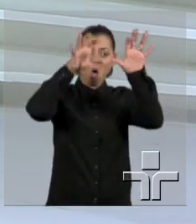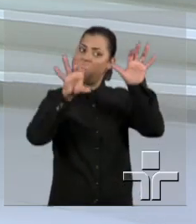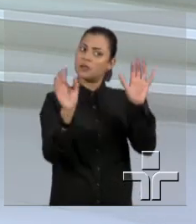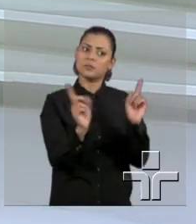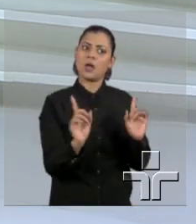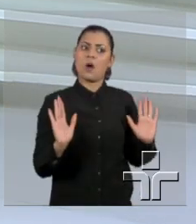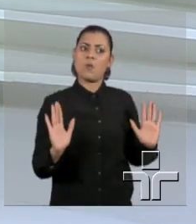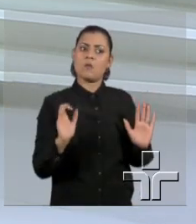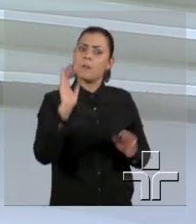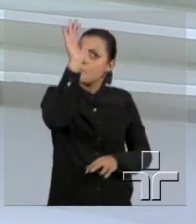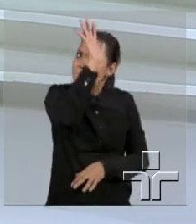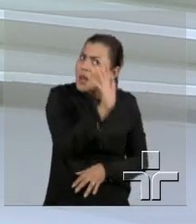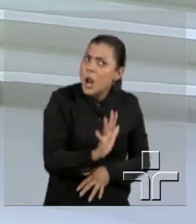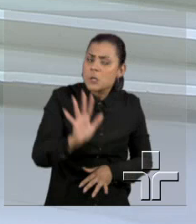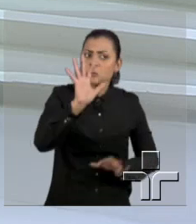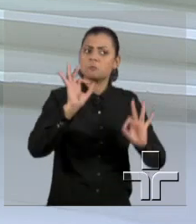cheio,